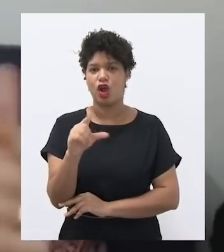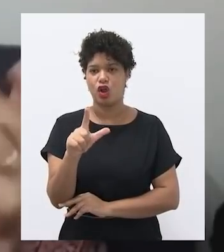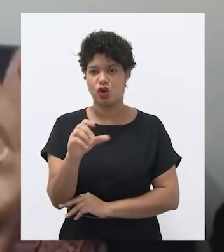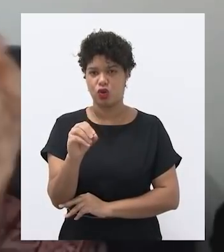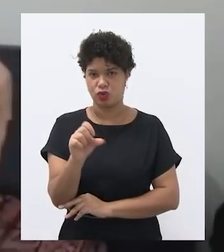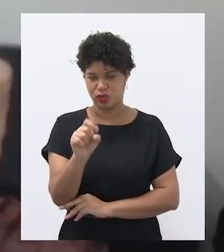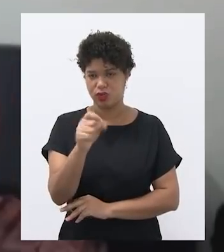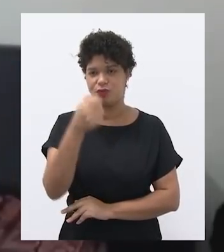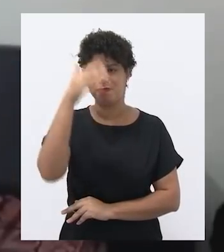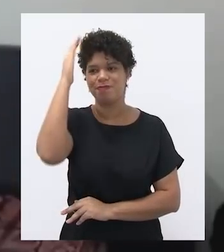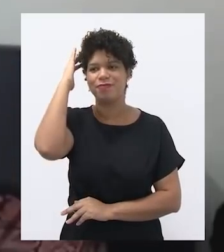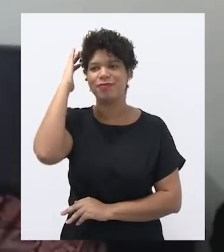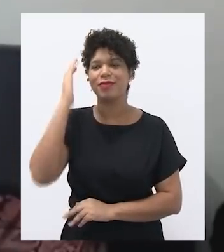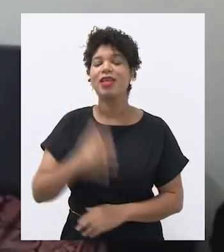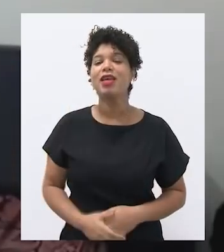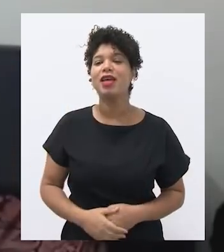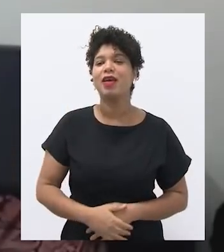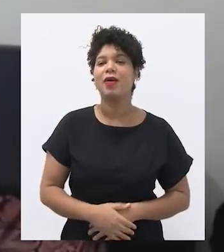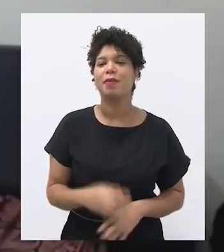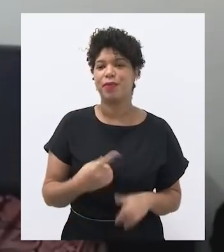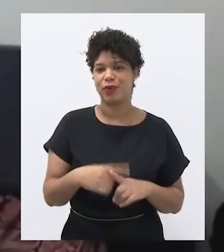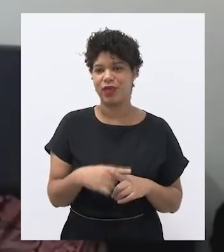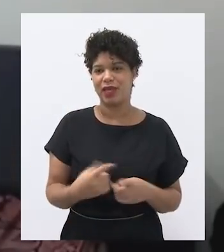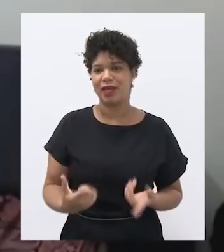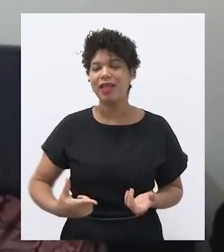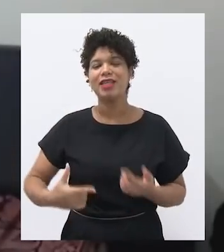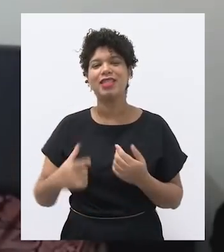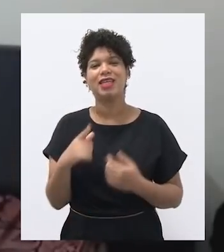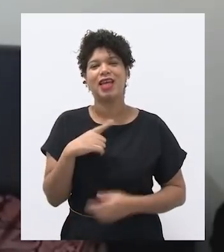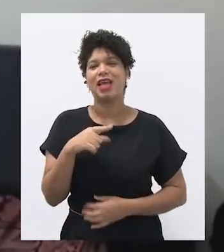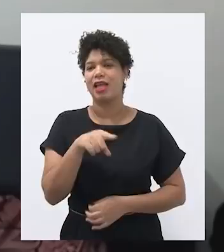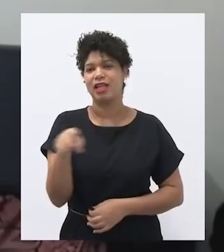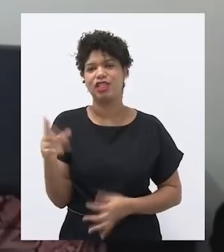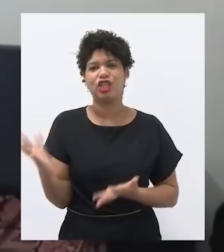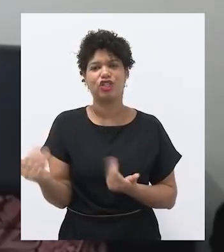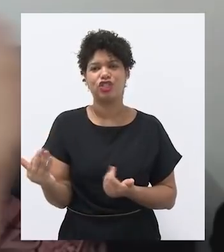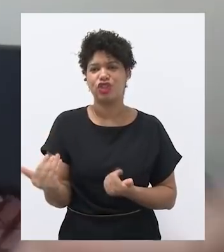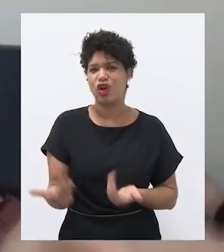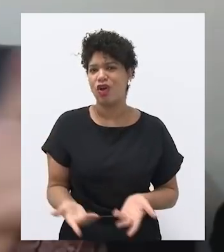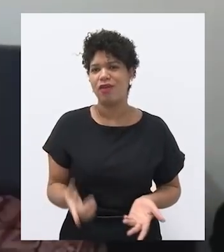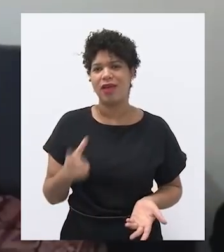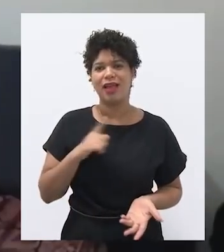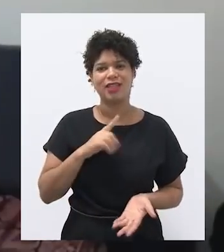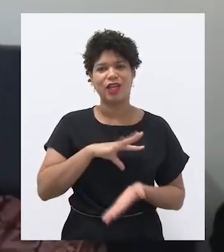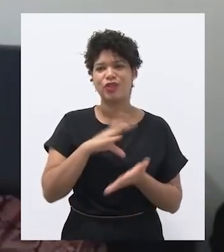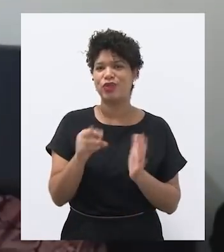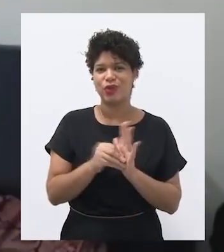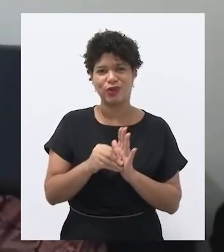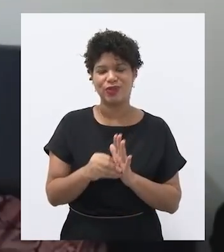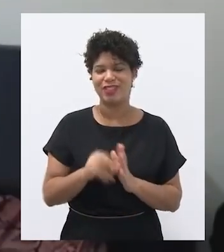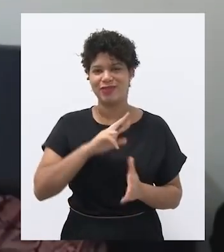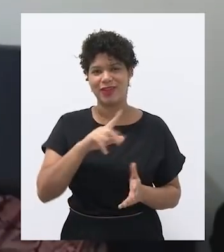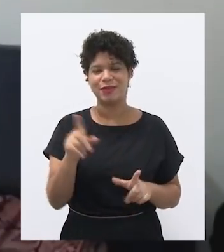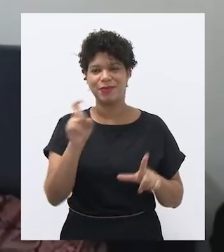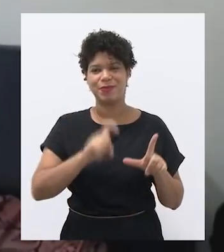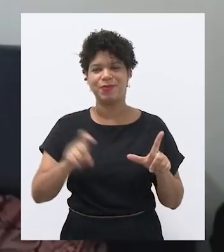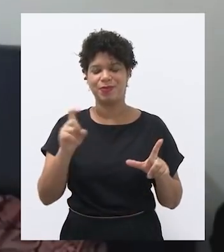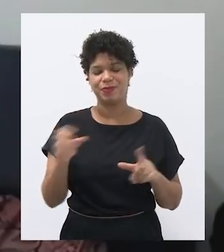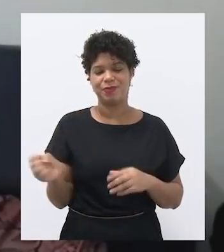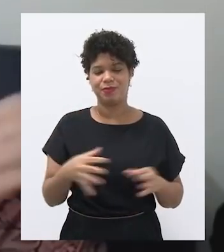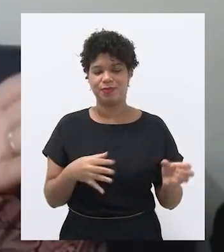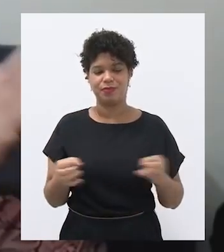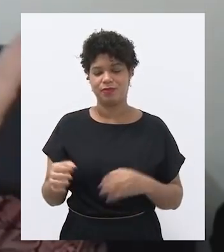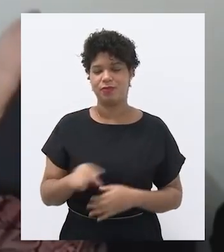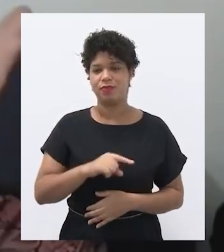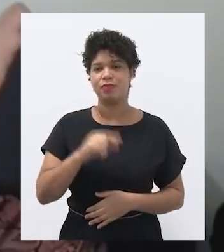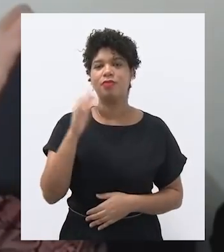para gente que a molecada está muito mais nesse contexto do próprio Kawaii, do TikTok, desse tipo de coisa. O que